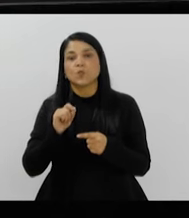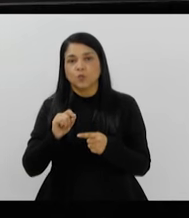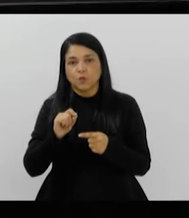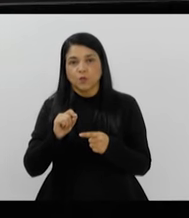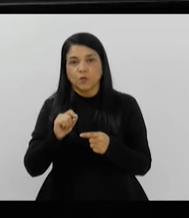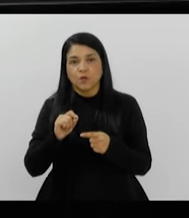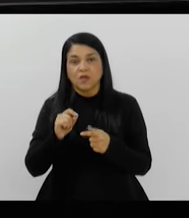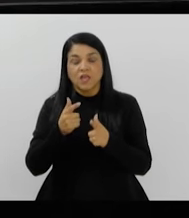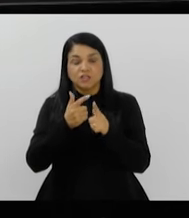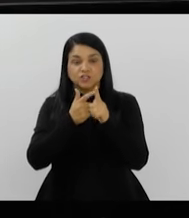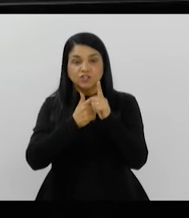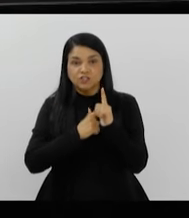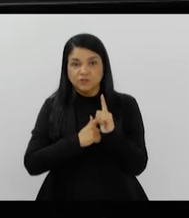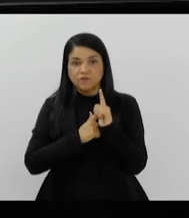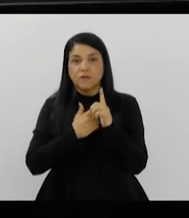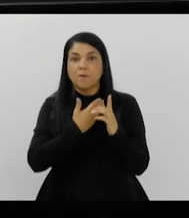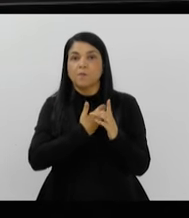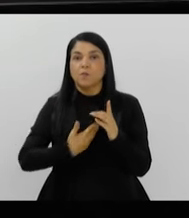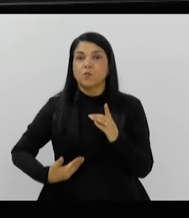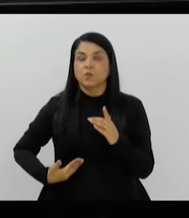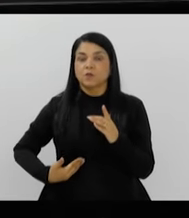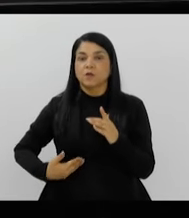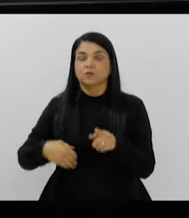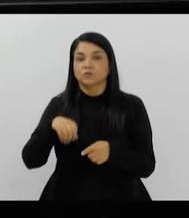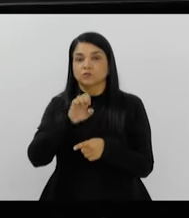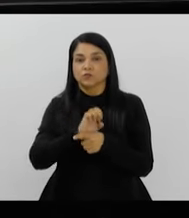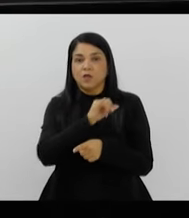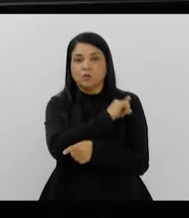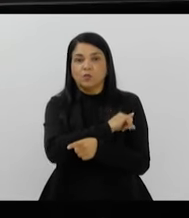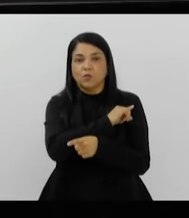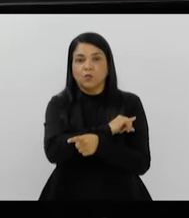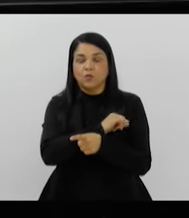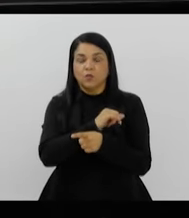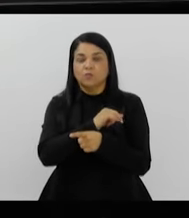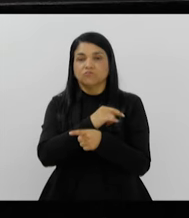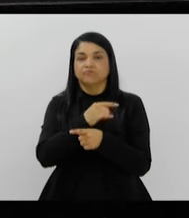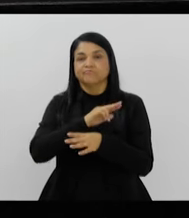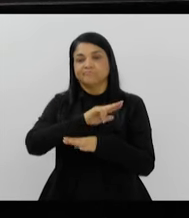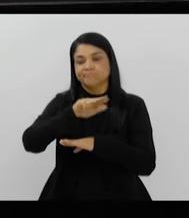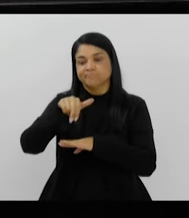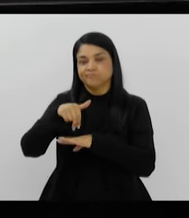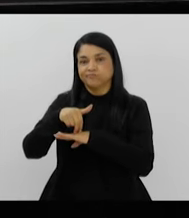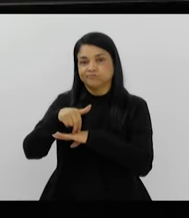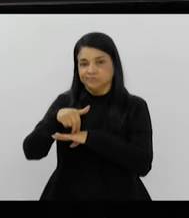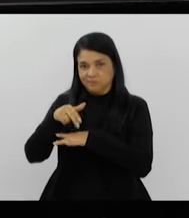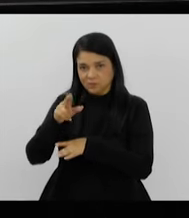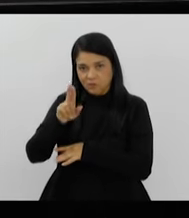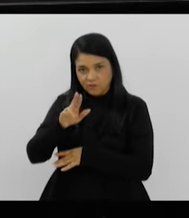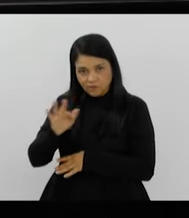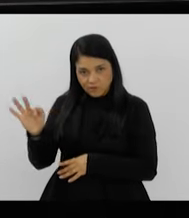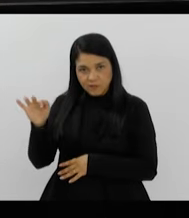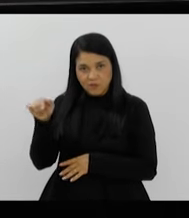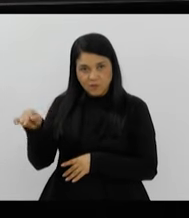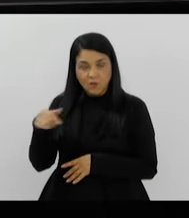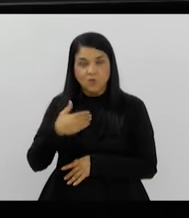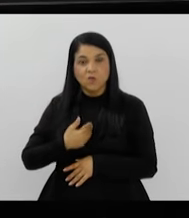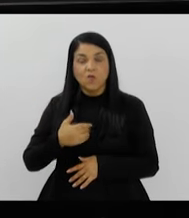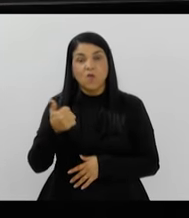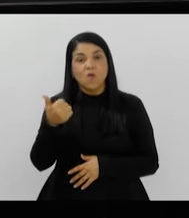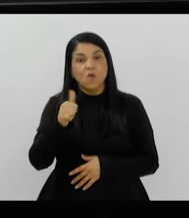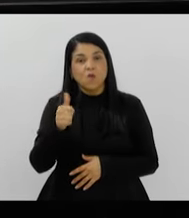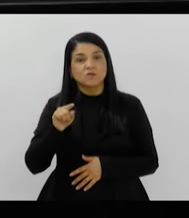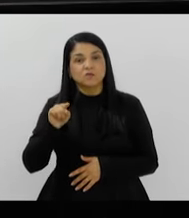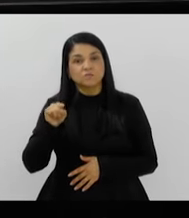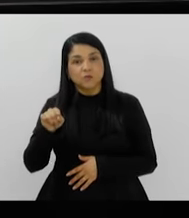da dívida pública do Estado do Rio de Janeiro com o governo federal, que se soma ao valor de 11,5